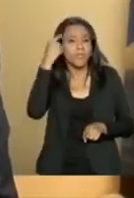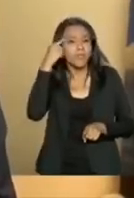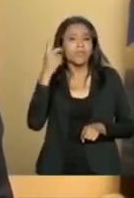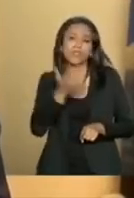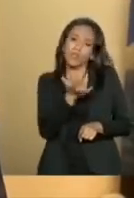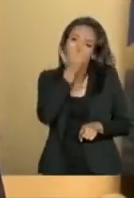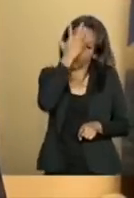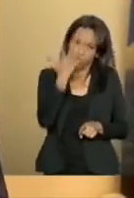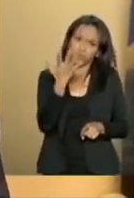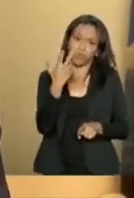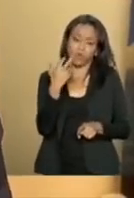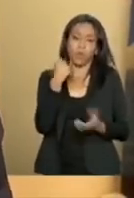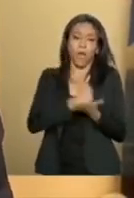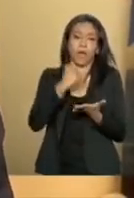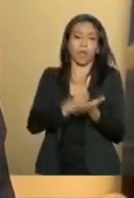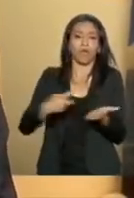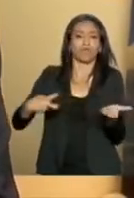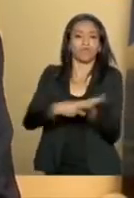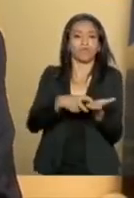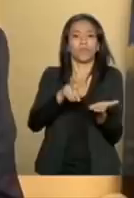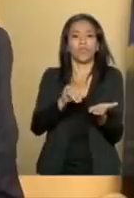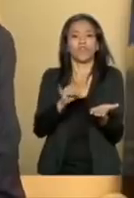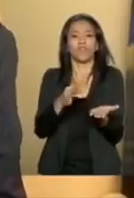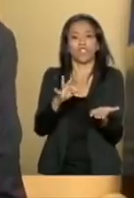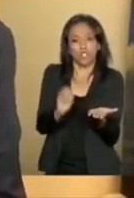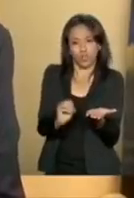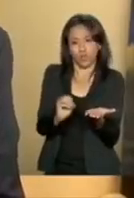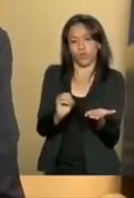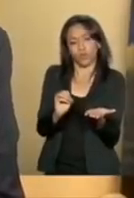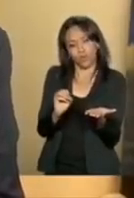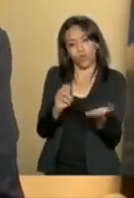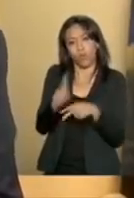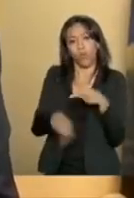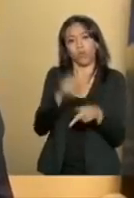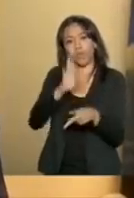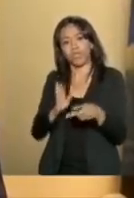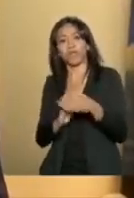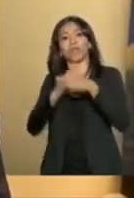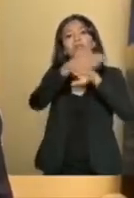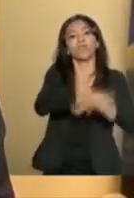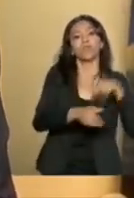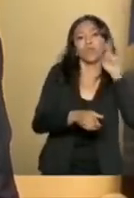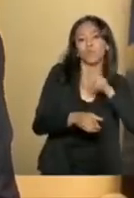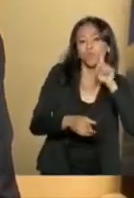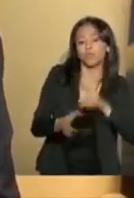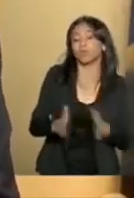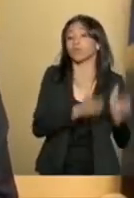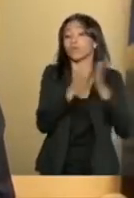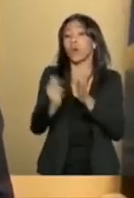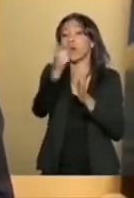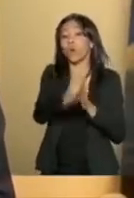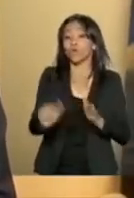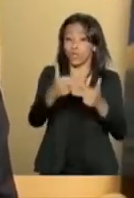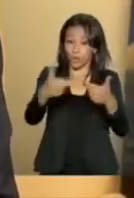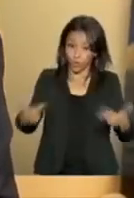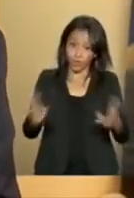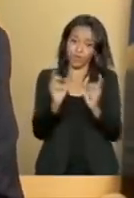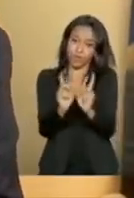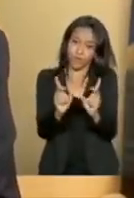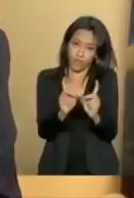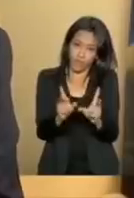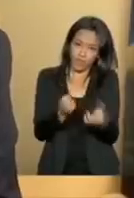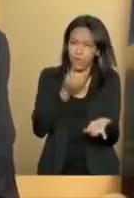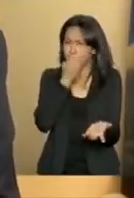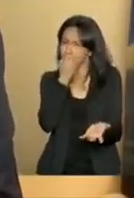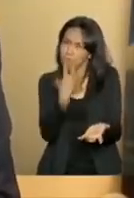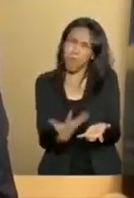facilitar os vistos. E uma coisa muito importante é o comércio. O comércio que nós temos com o Brasil não é tão bom